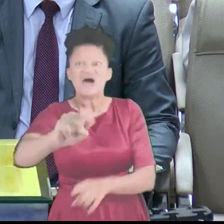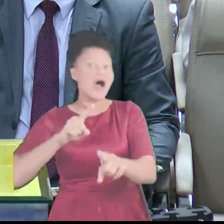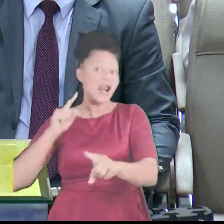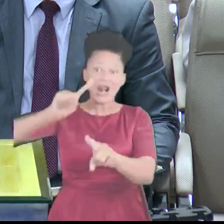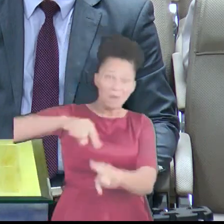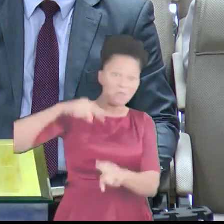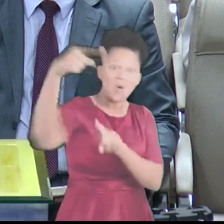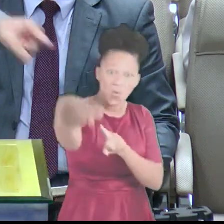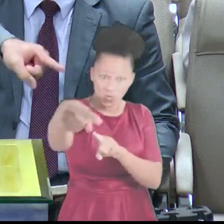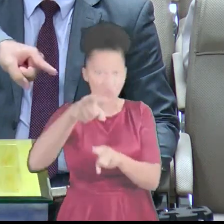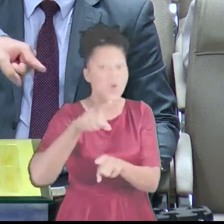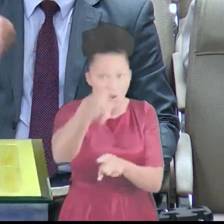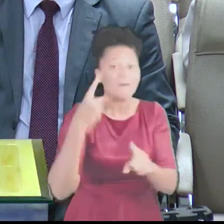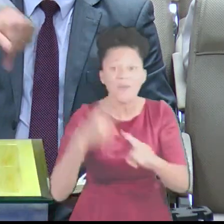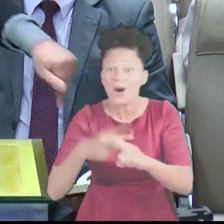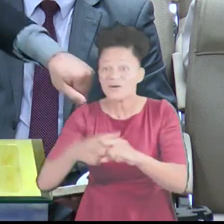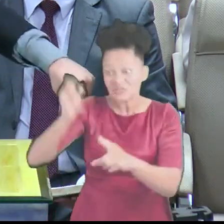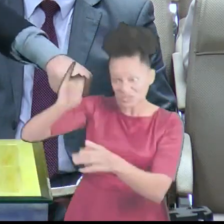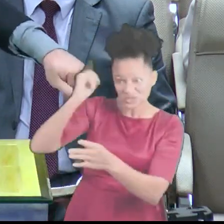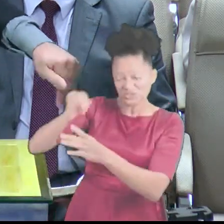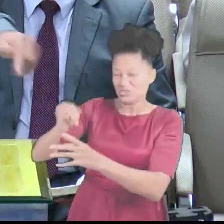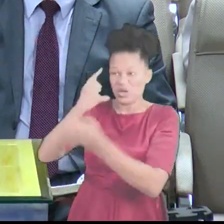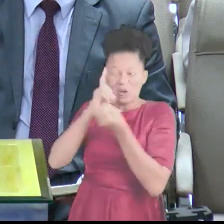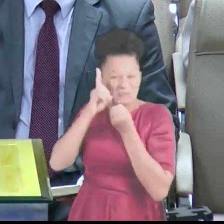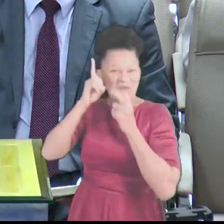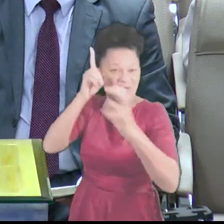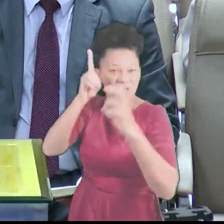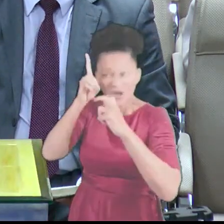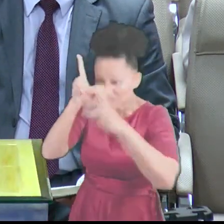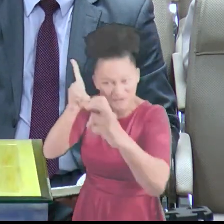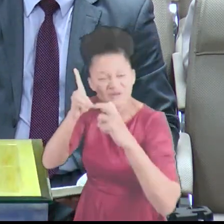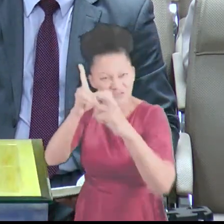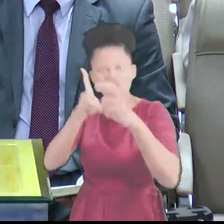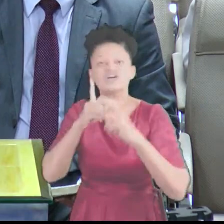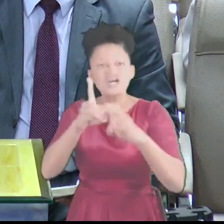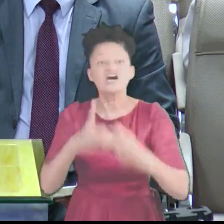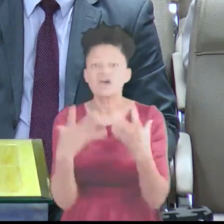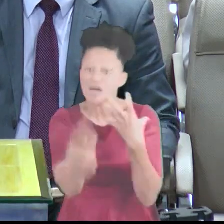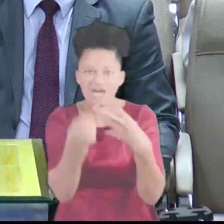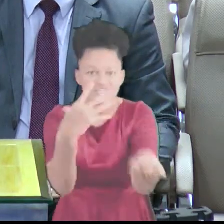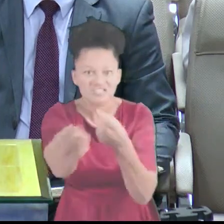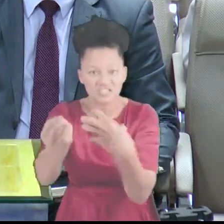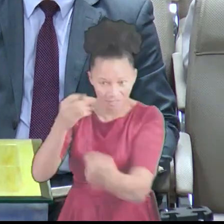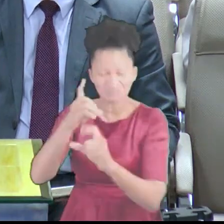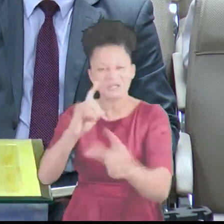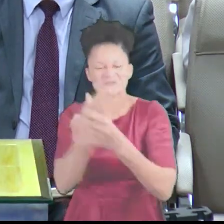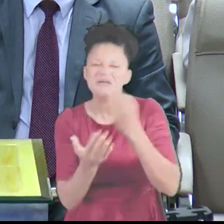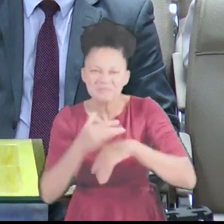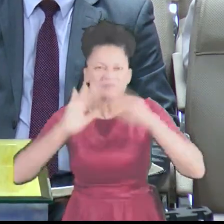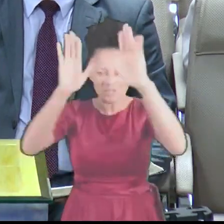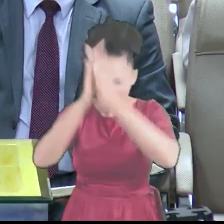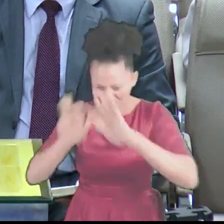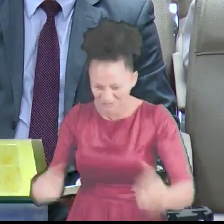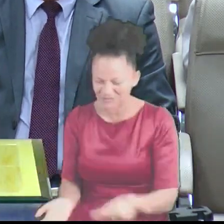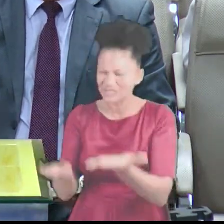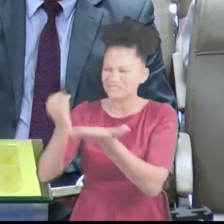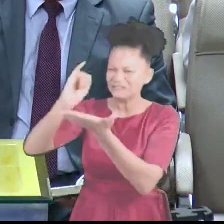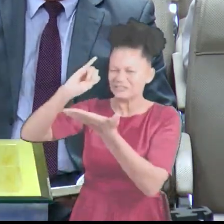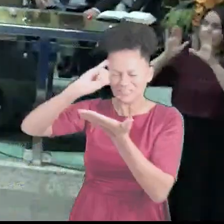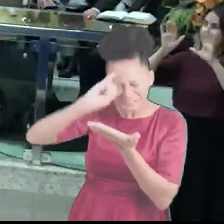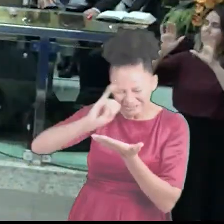outro lado. Porque Jeová vai bradar, vai bradar, vai bradar. Recebe esta palavra, levanta a mão e adora a